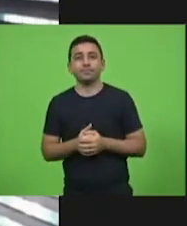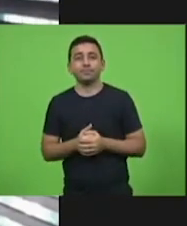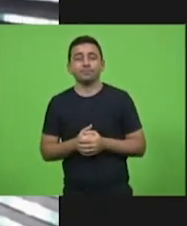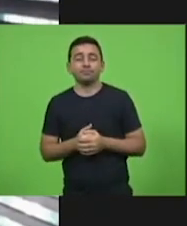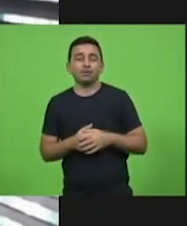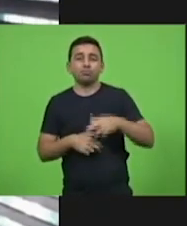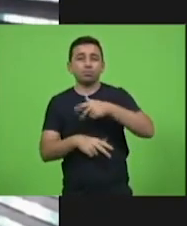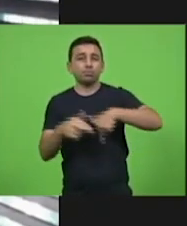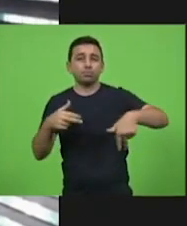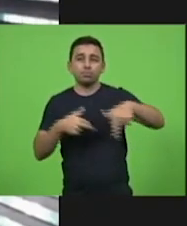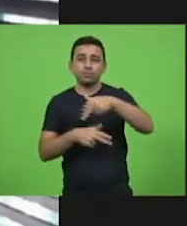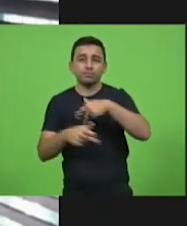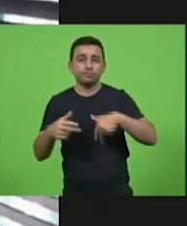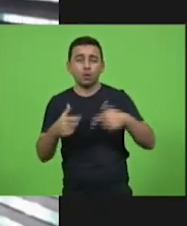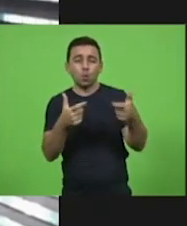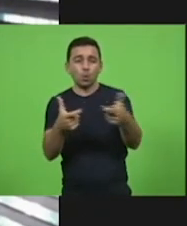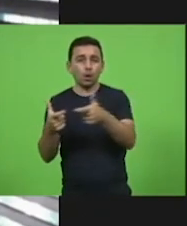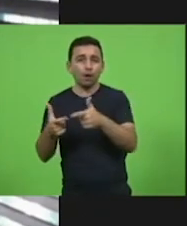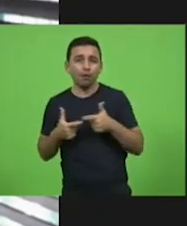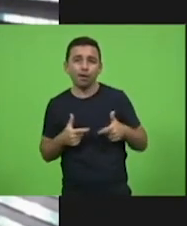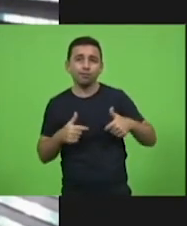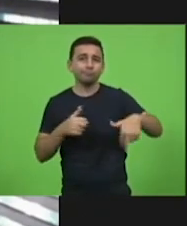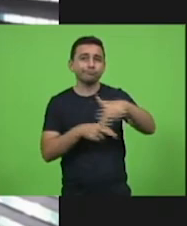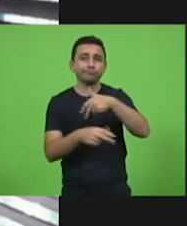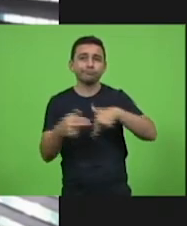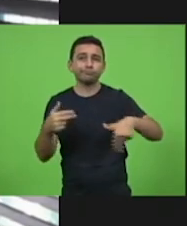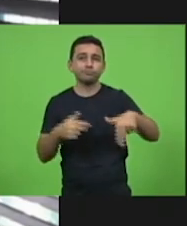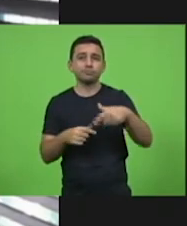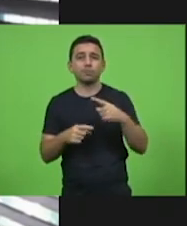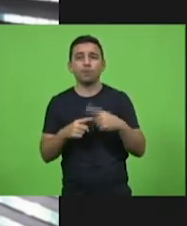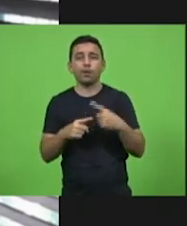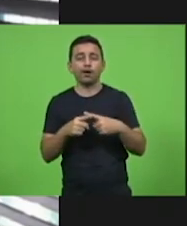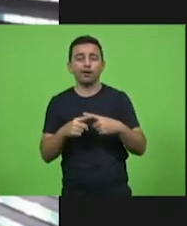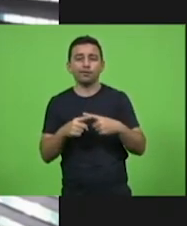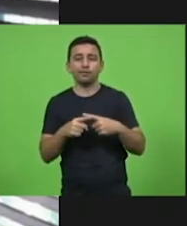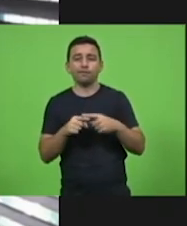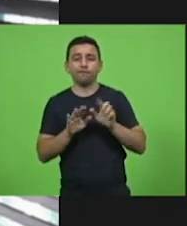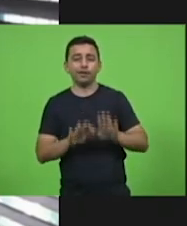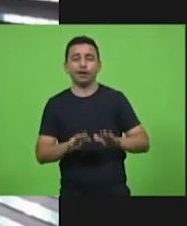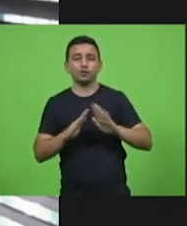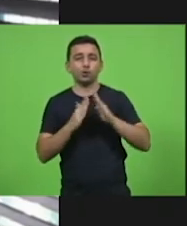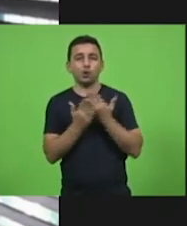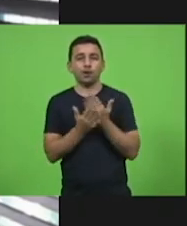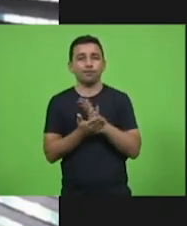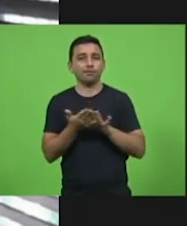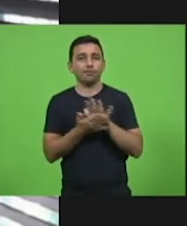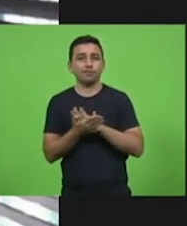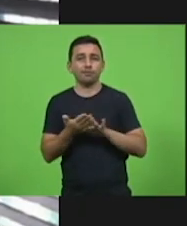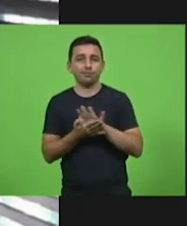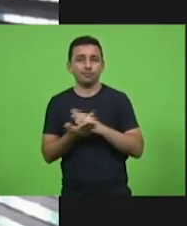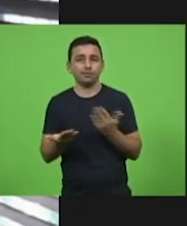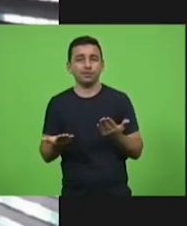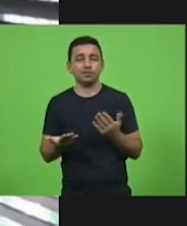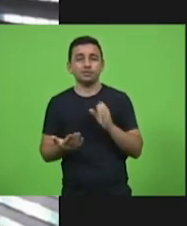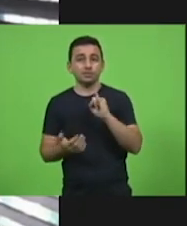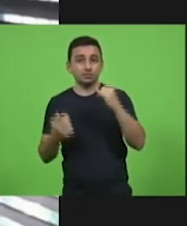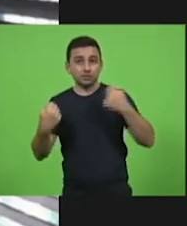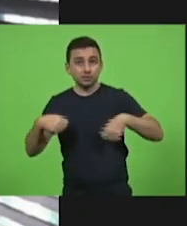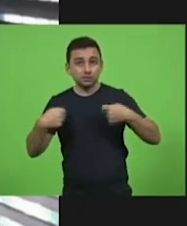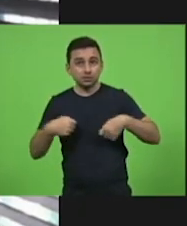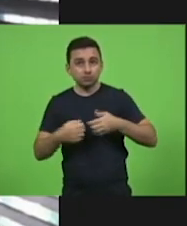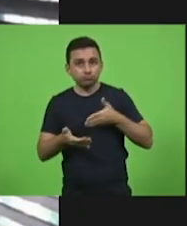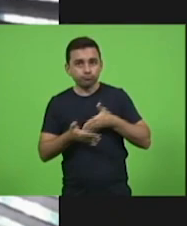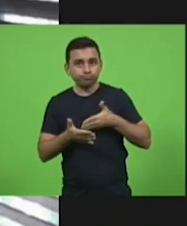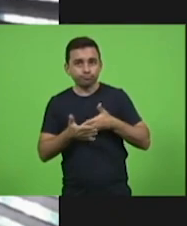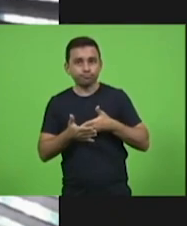circulando, ou a locais que eles possam circular porque não vão estar na escola. Então, se é para tomar uma medida restritiva,